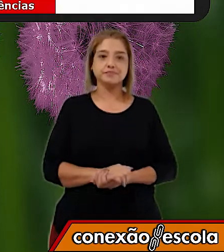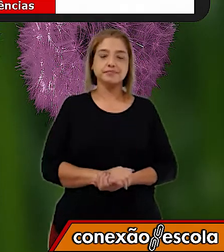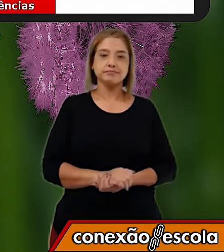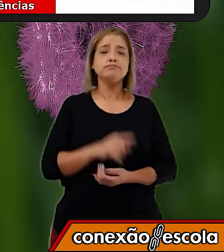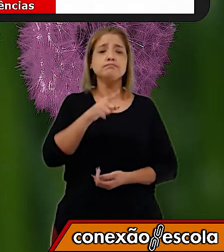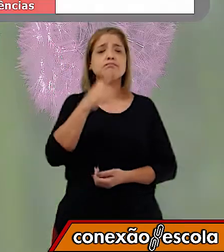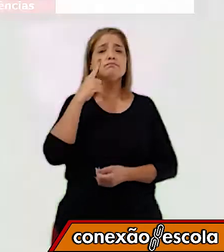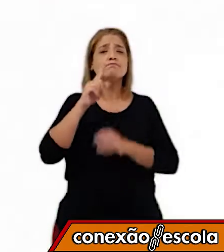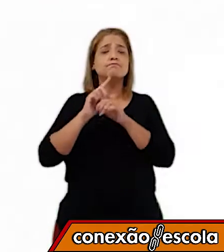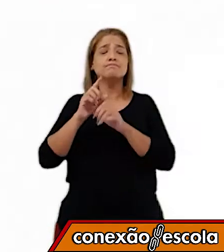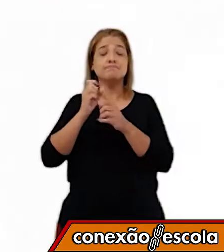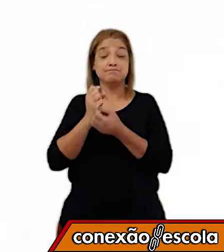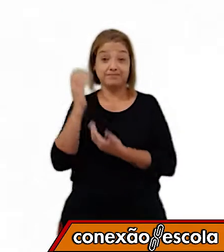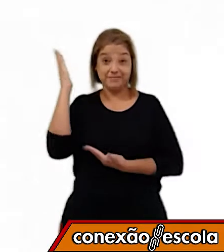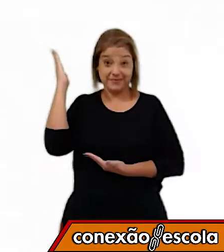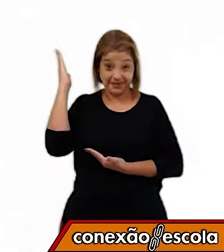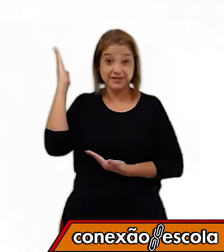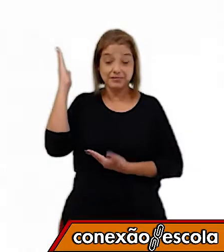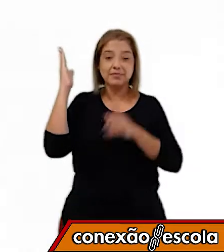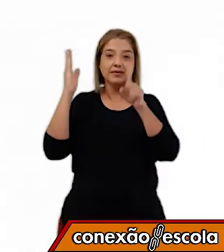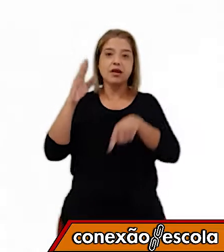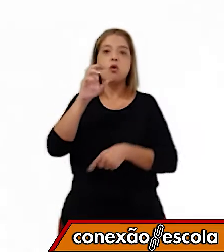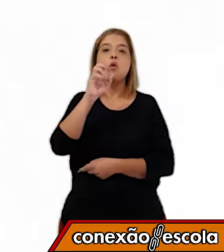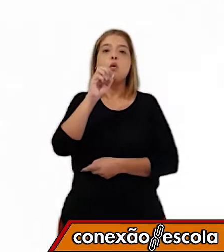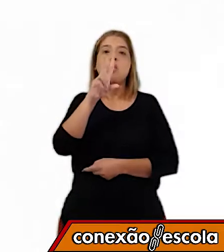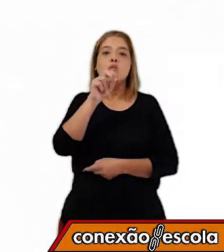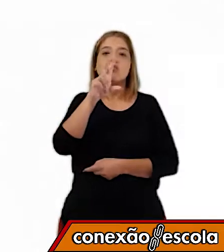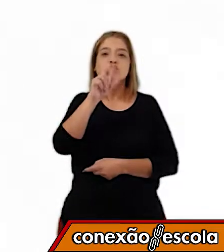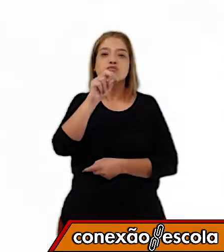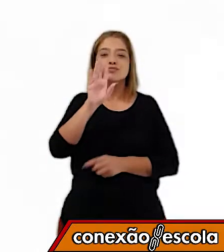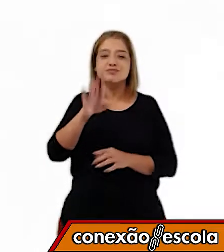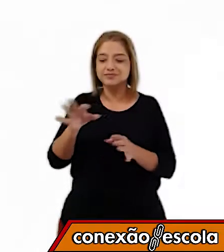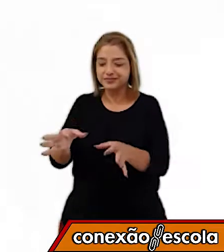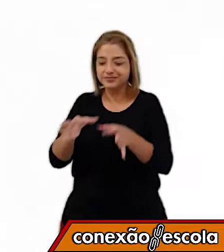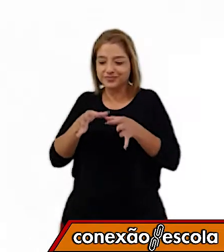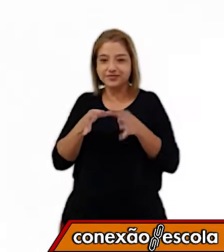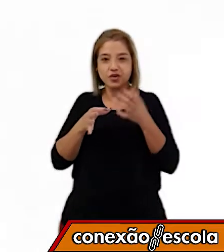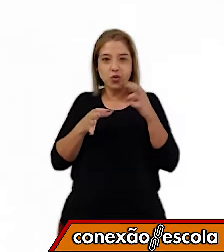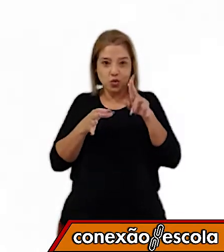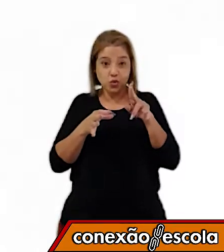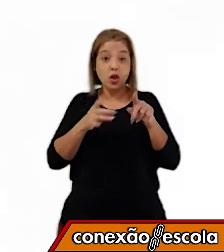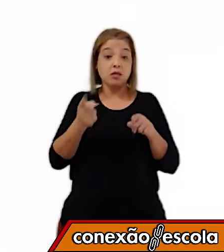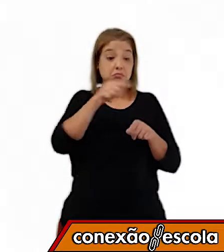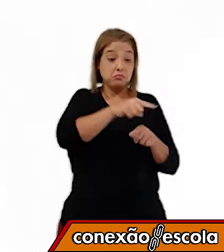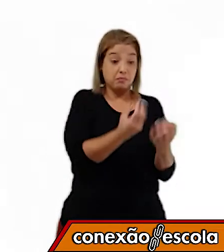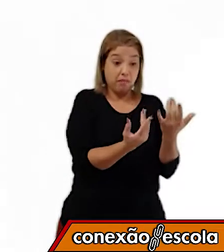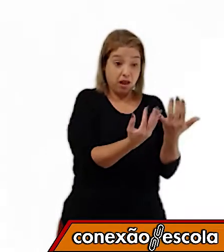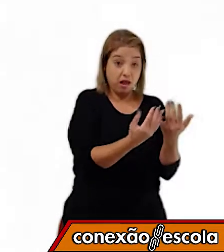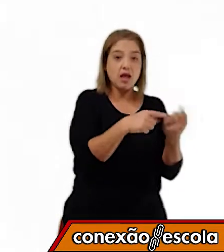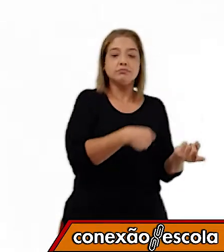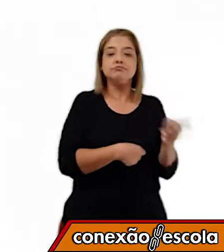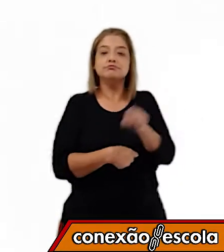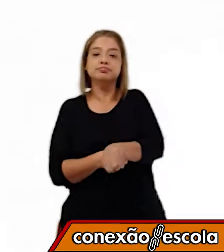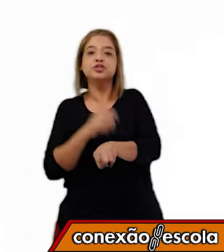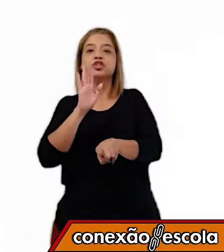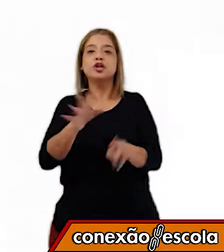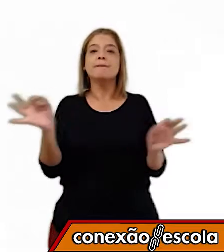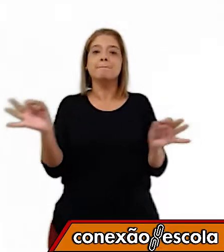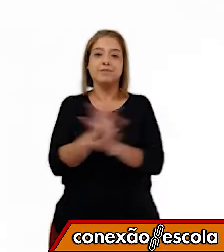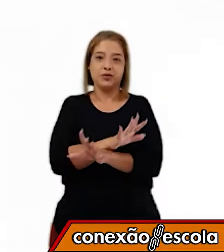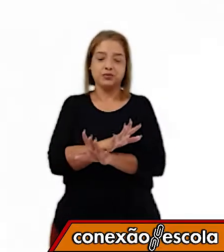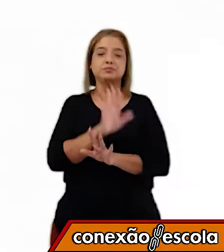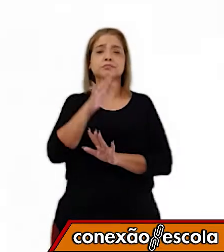Nessa imagem aí, vemos o ovo cru, o ovo cozinhando e o ovo já cozido. A pergunta